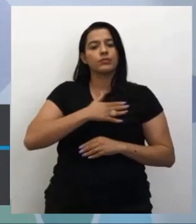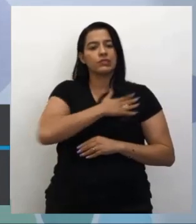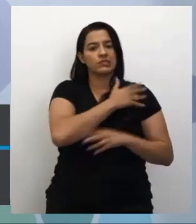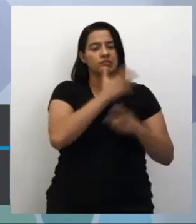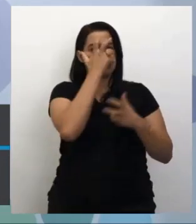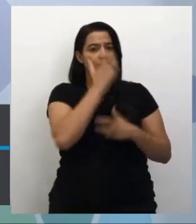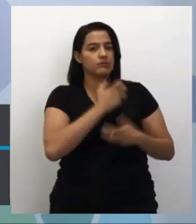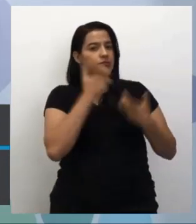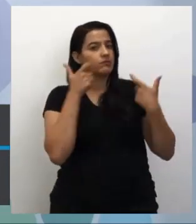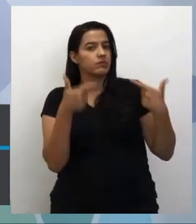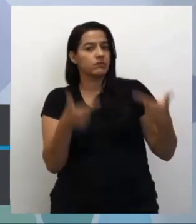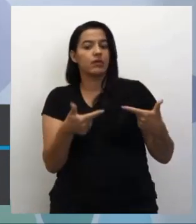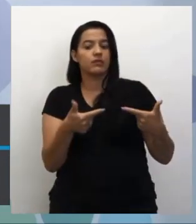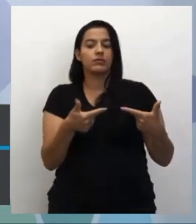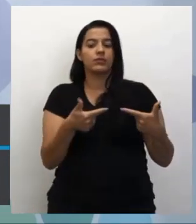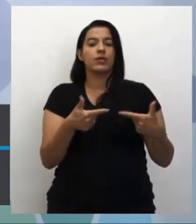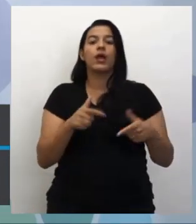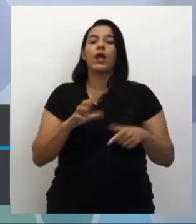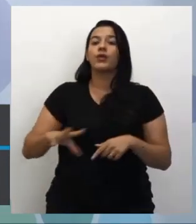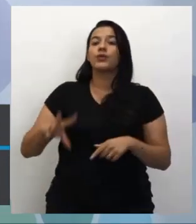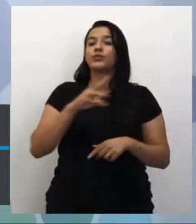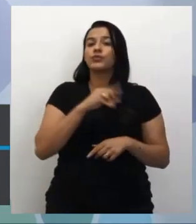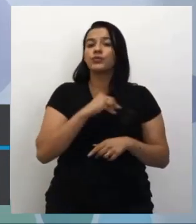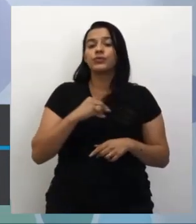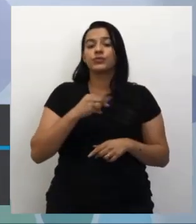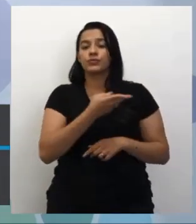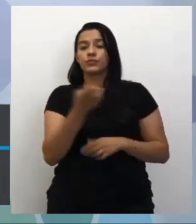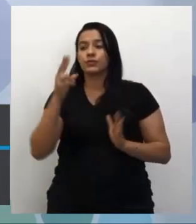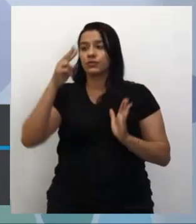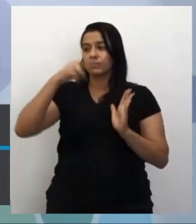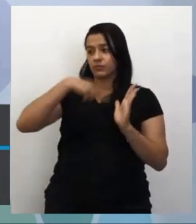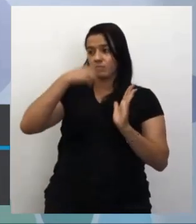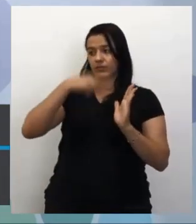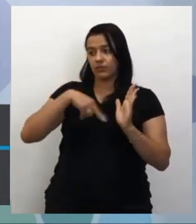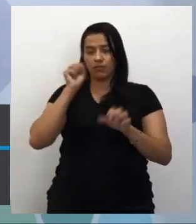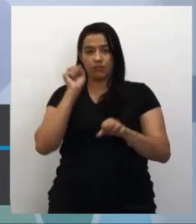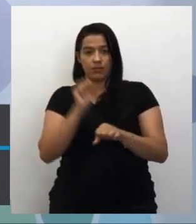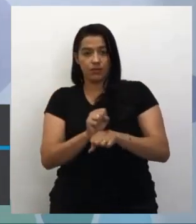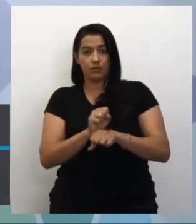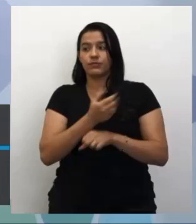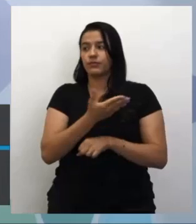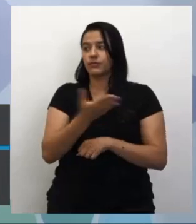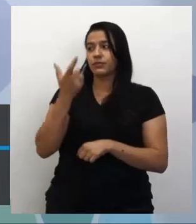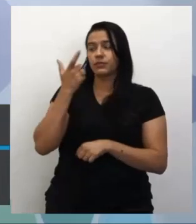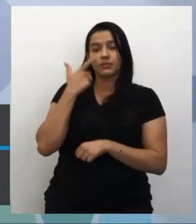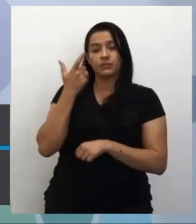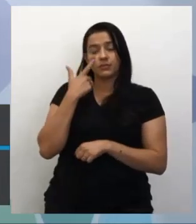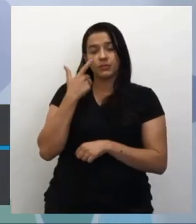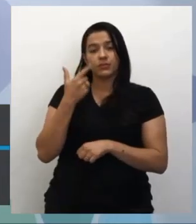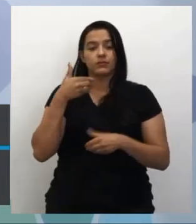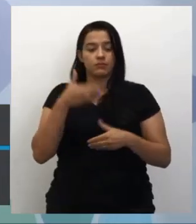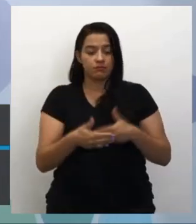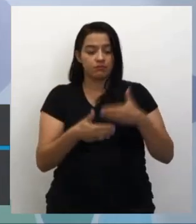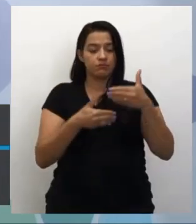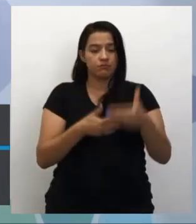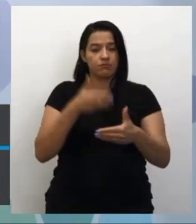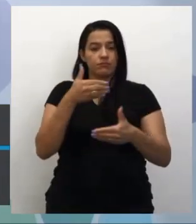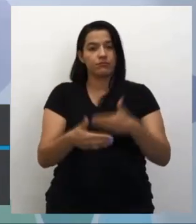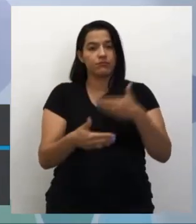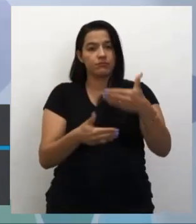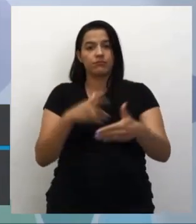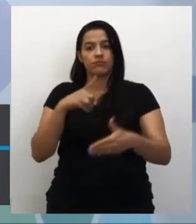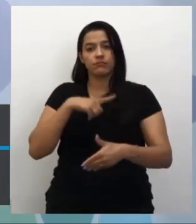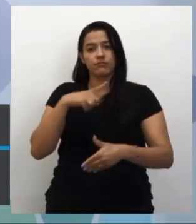ele vai contando a história detidamente. Se você for para ler depois a sequência, você vai se dar conta de que tem coisas acontecendo